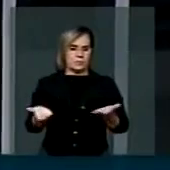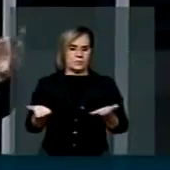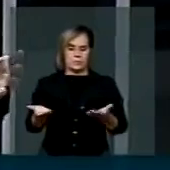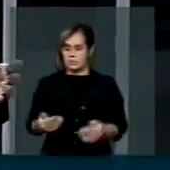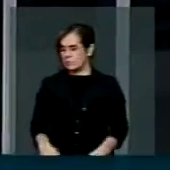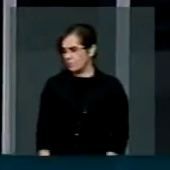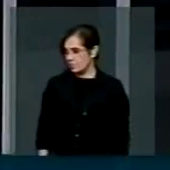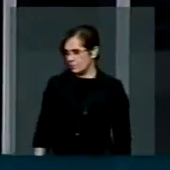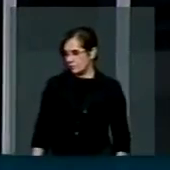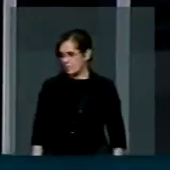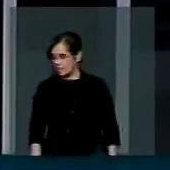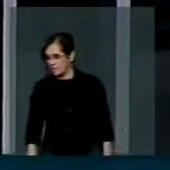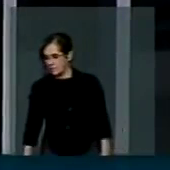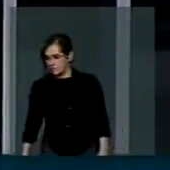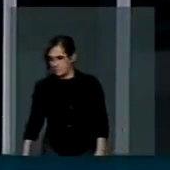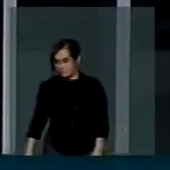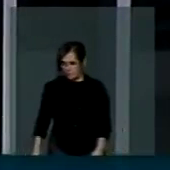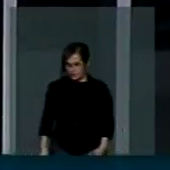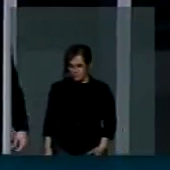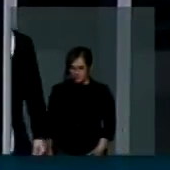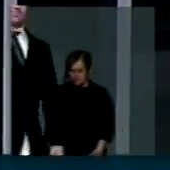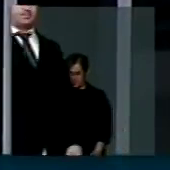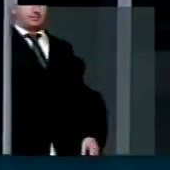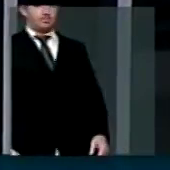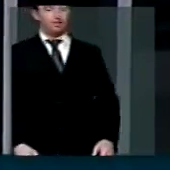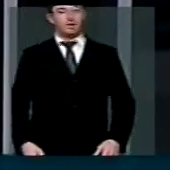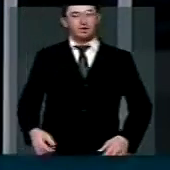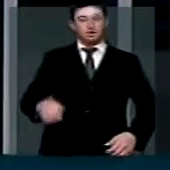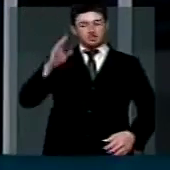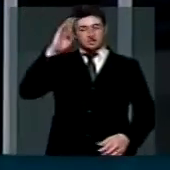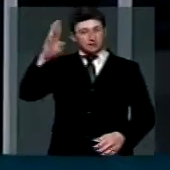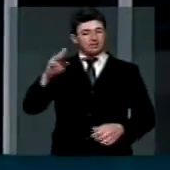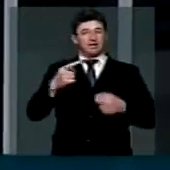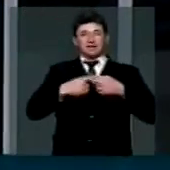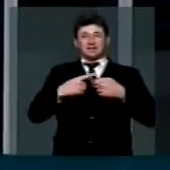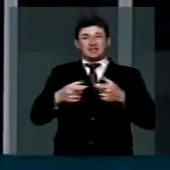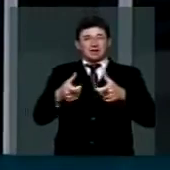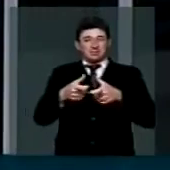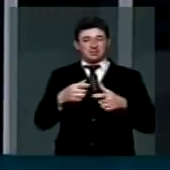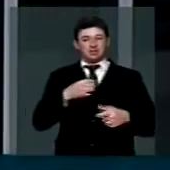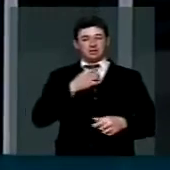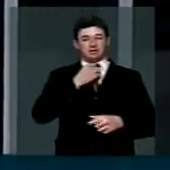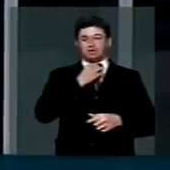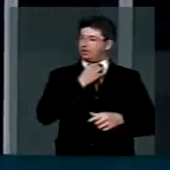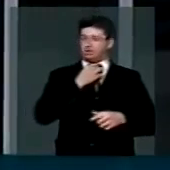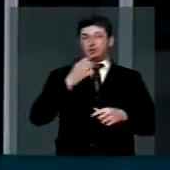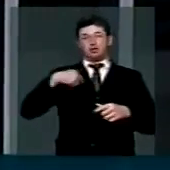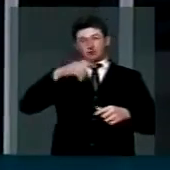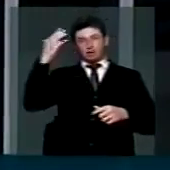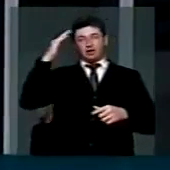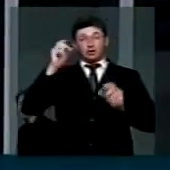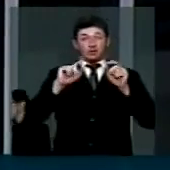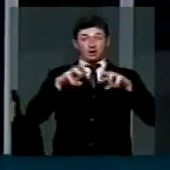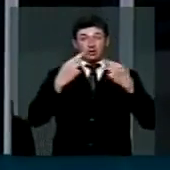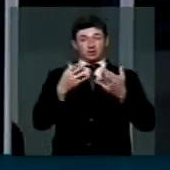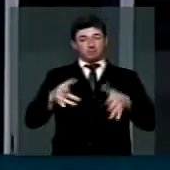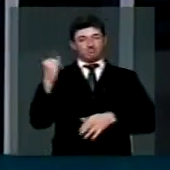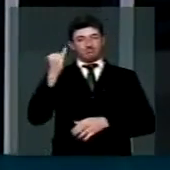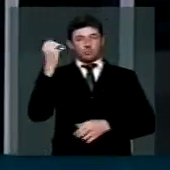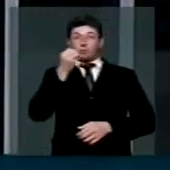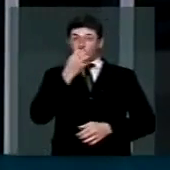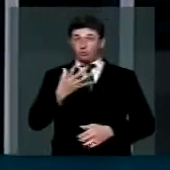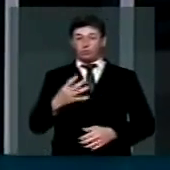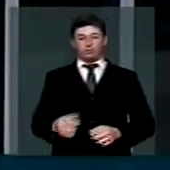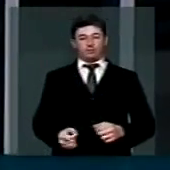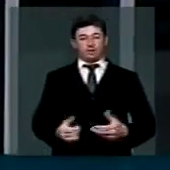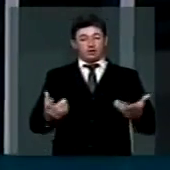da situação por que passam principalmente os pequenos municípios. A gente entende que essa reunião foi muito boa